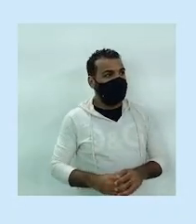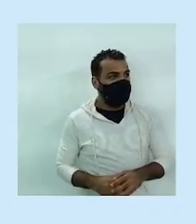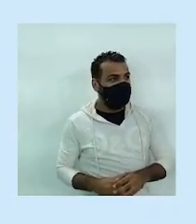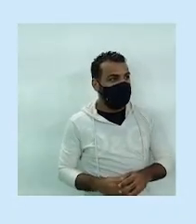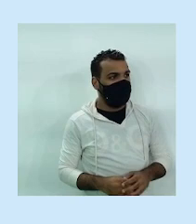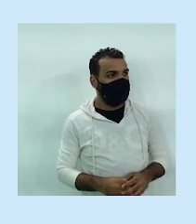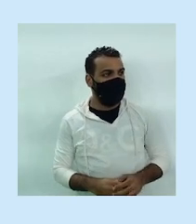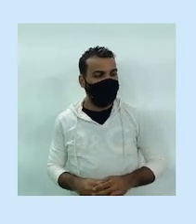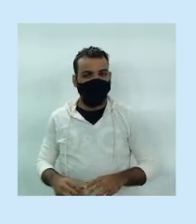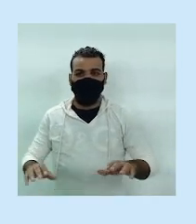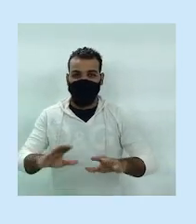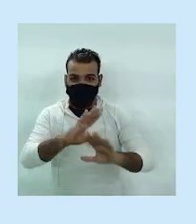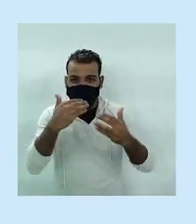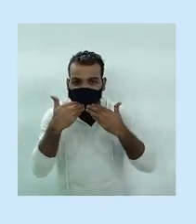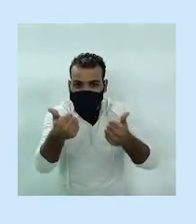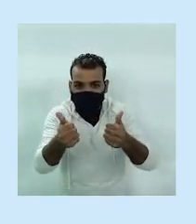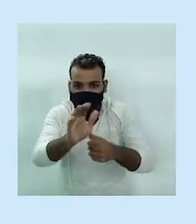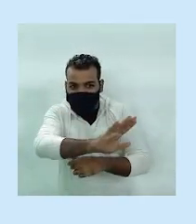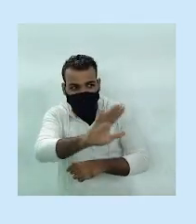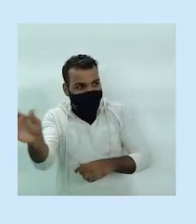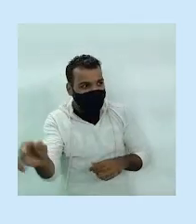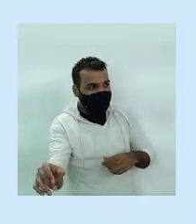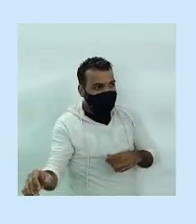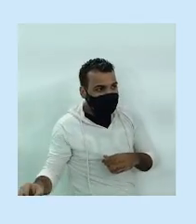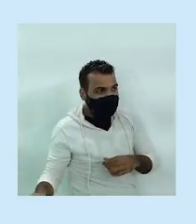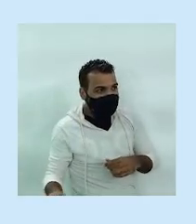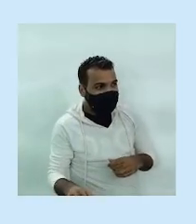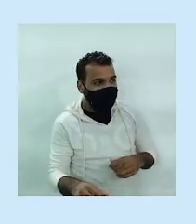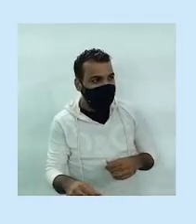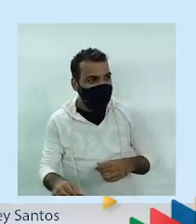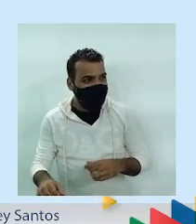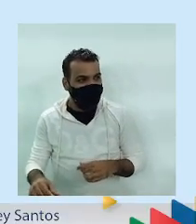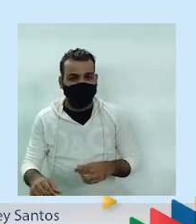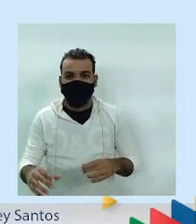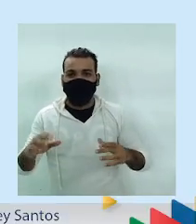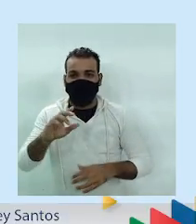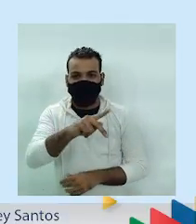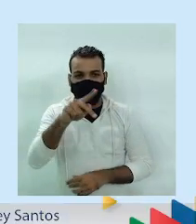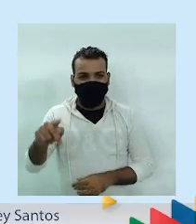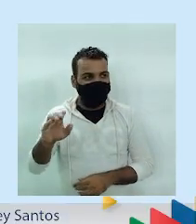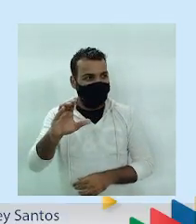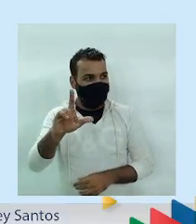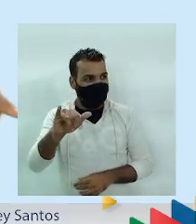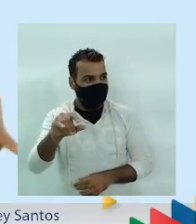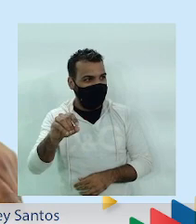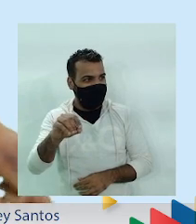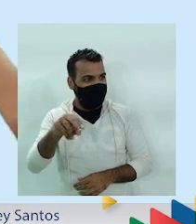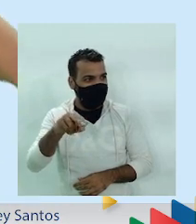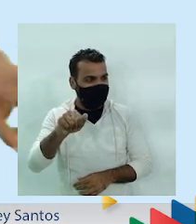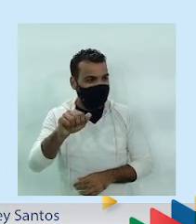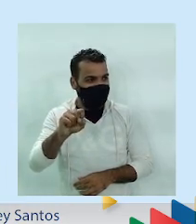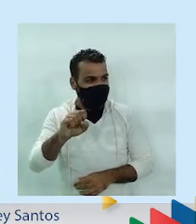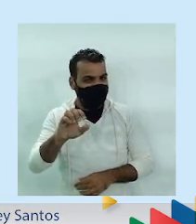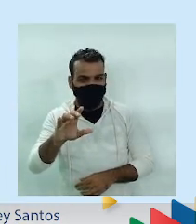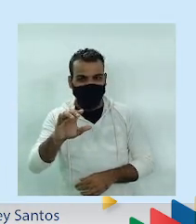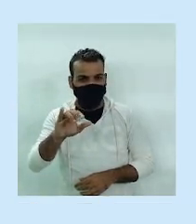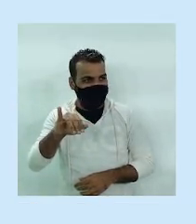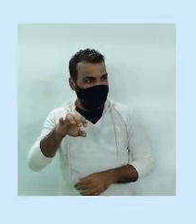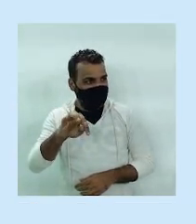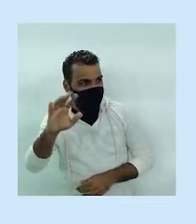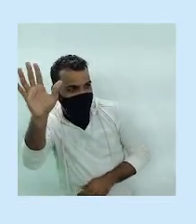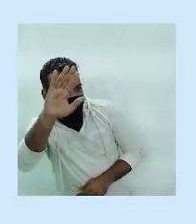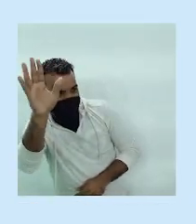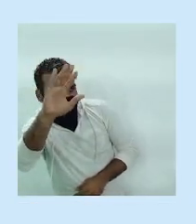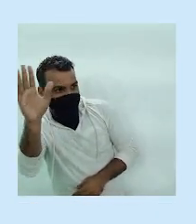pessoal, tudo bem com vocês? Aqui é o professor Cláudio Nascimento, o professor queres ou